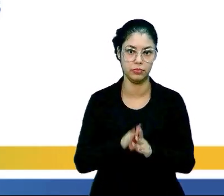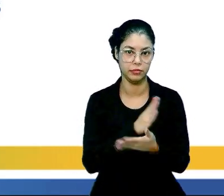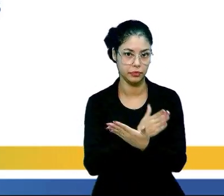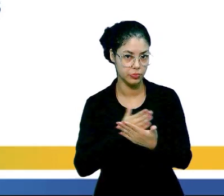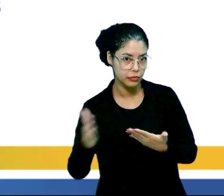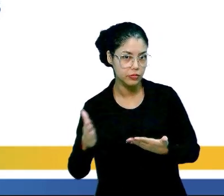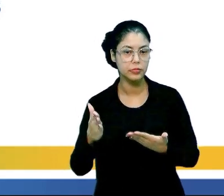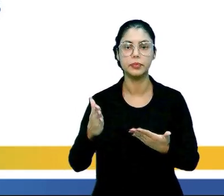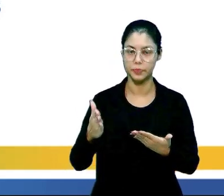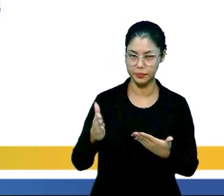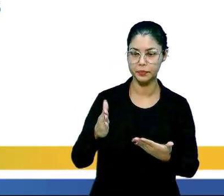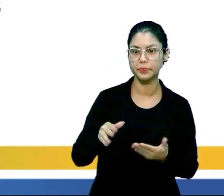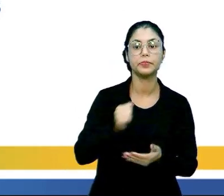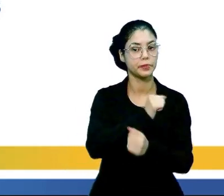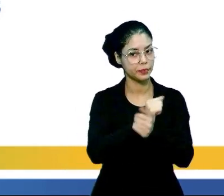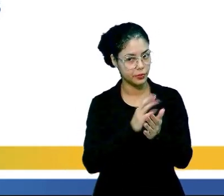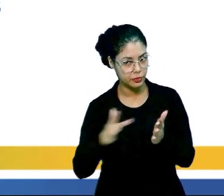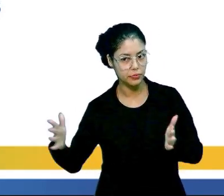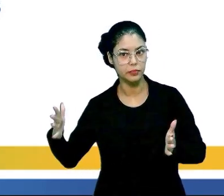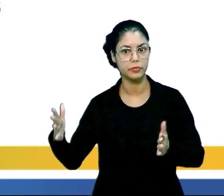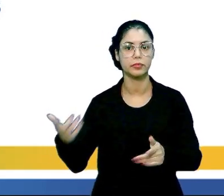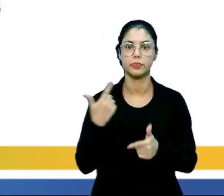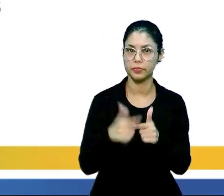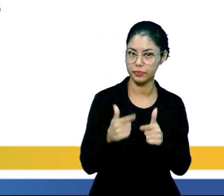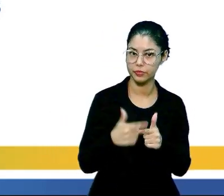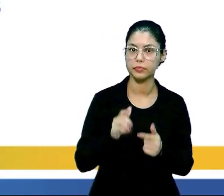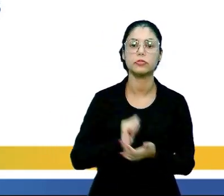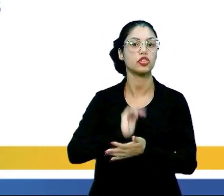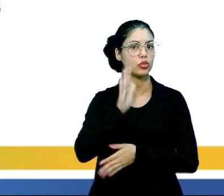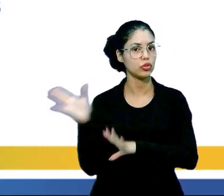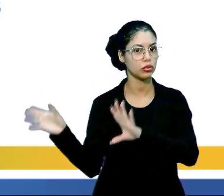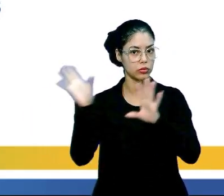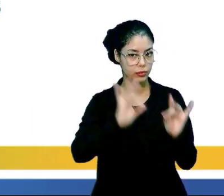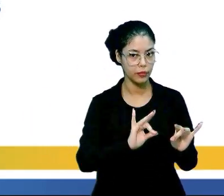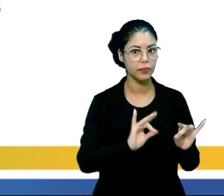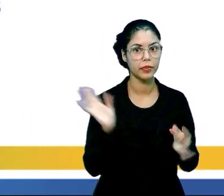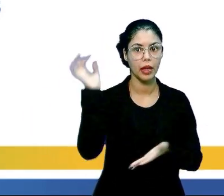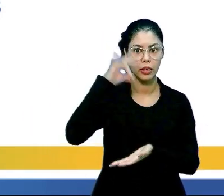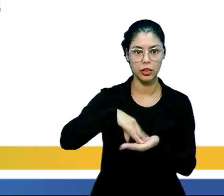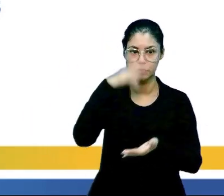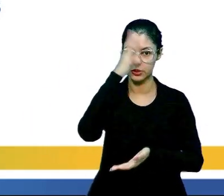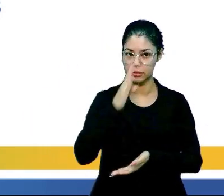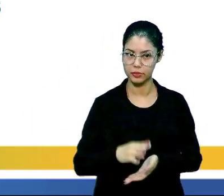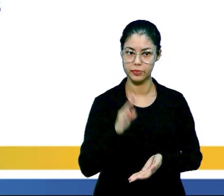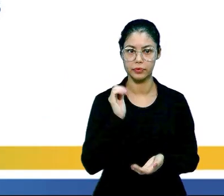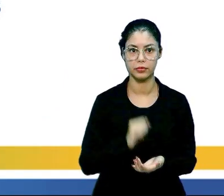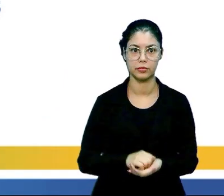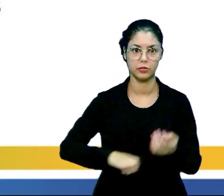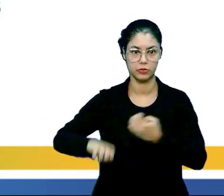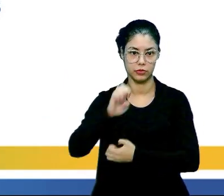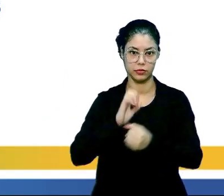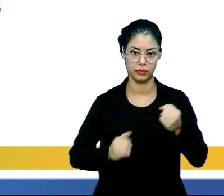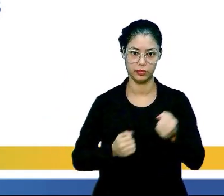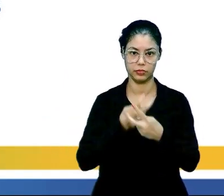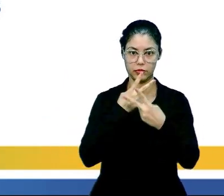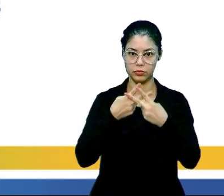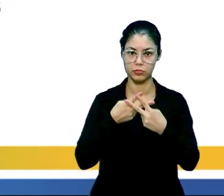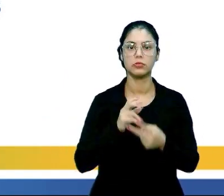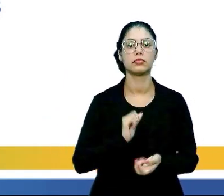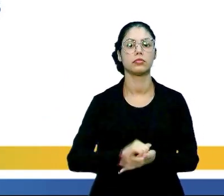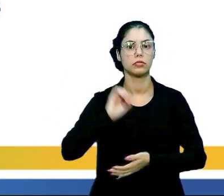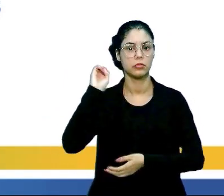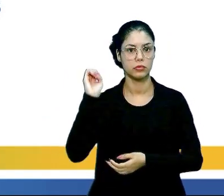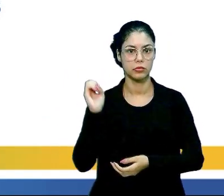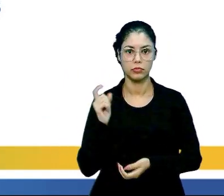comecei falando da série, de uma problemática, e aí eu já trago para a nossa realidade brasileira. Rebeliões em